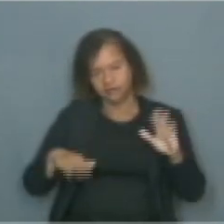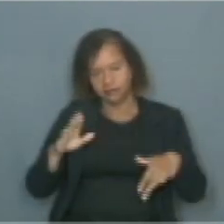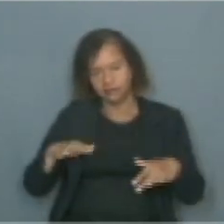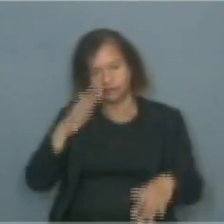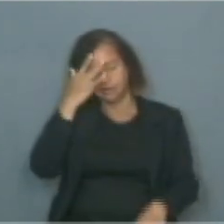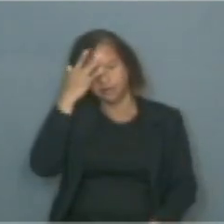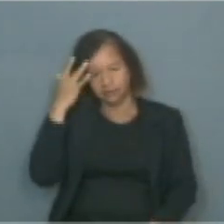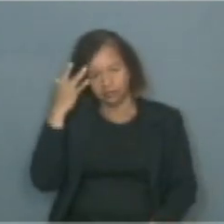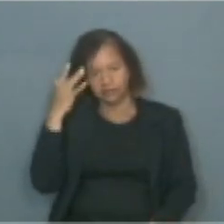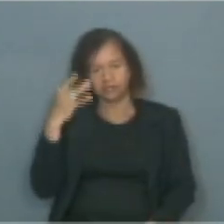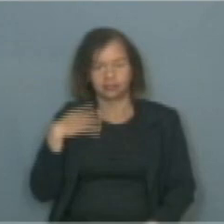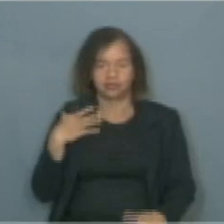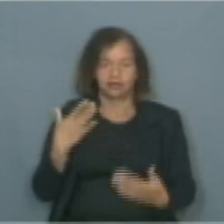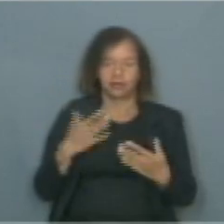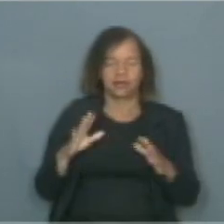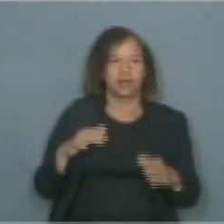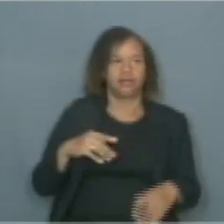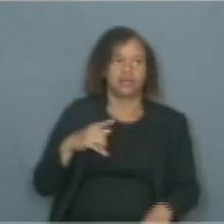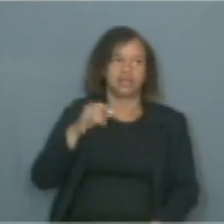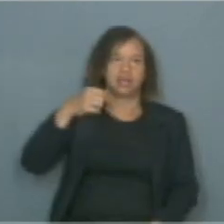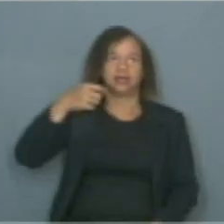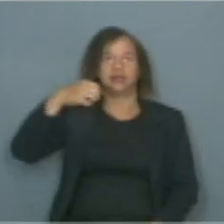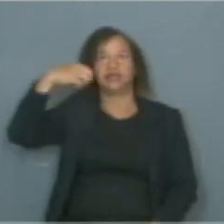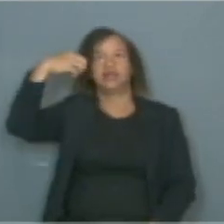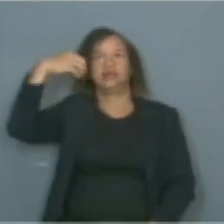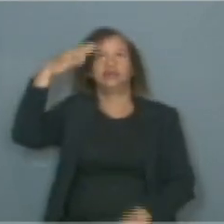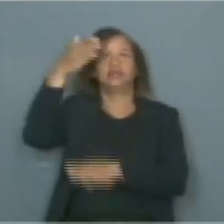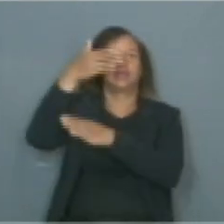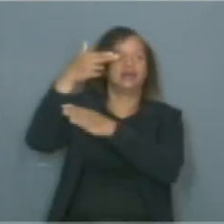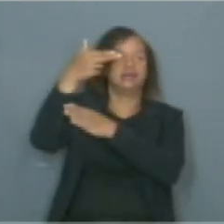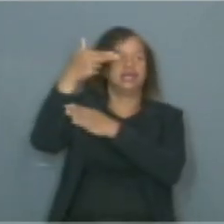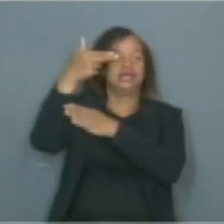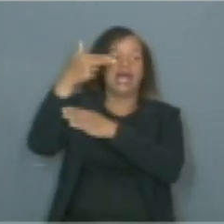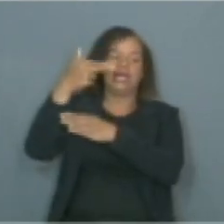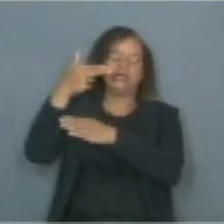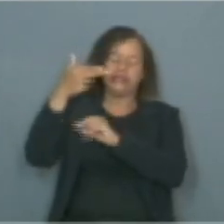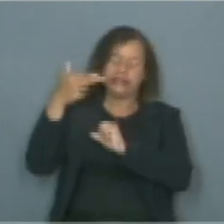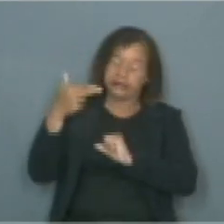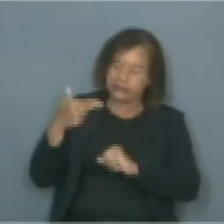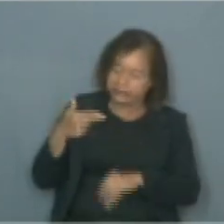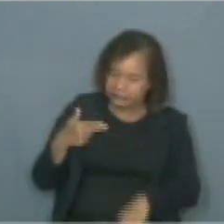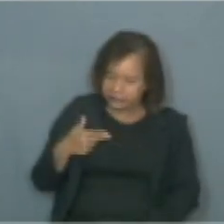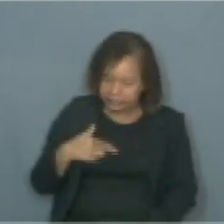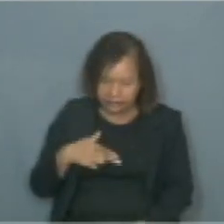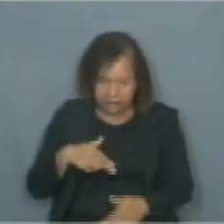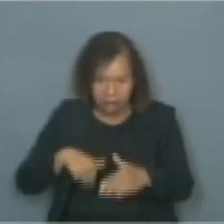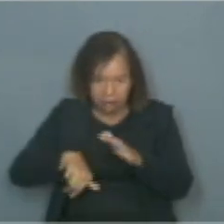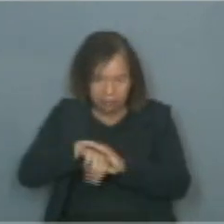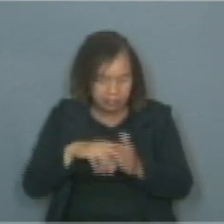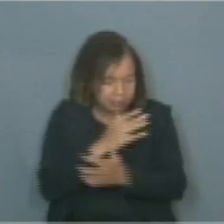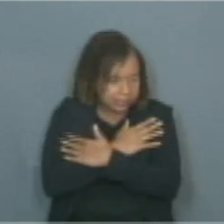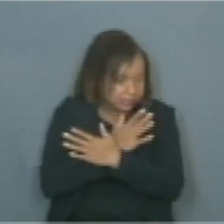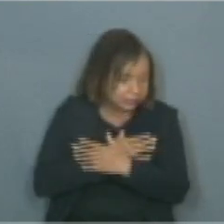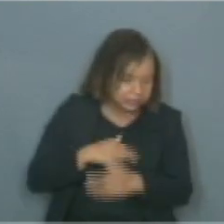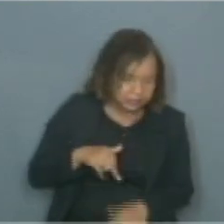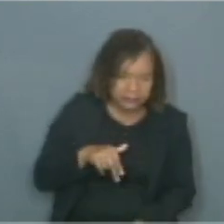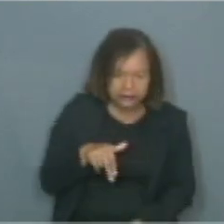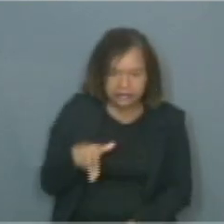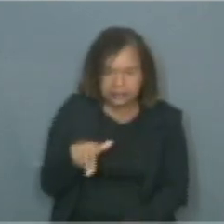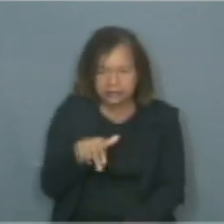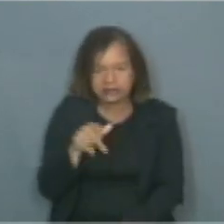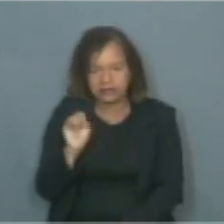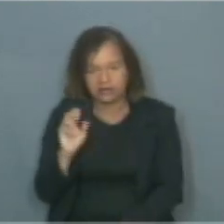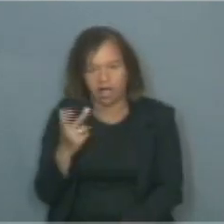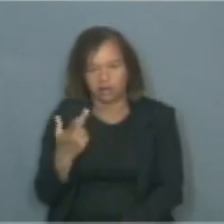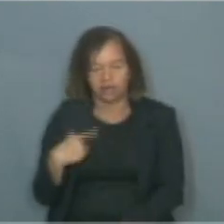estão fazendo as coisas ao céu aberto. Se a gente tem as câmeras de monitoramento, inibe, faz com que os marginais não... Se vai acontecer,